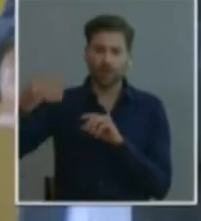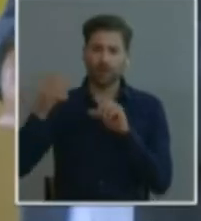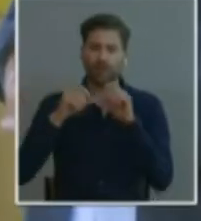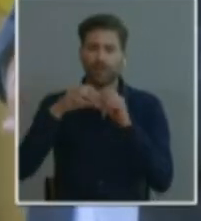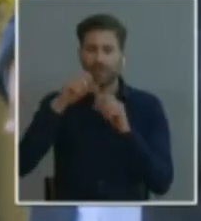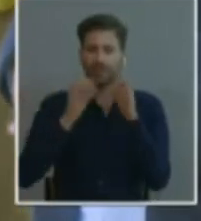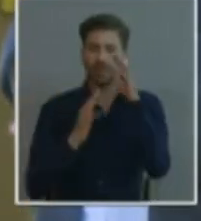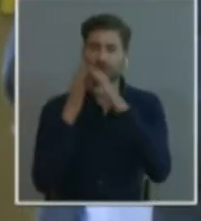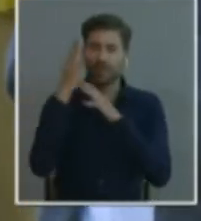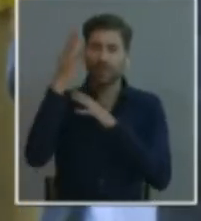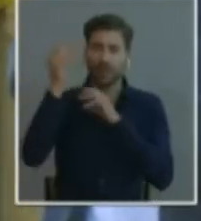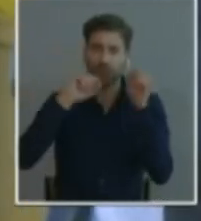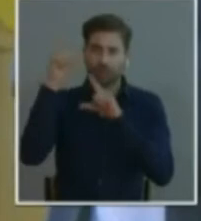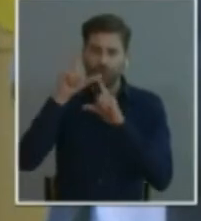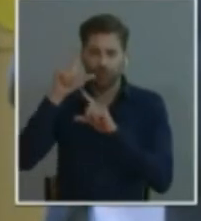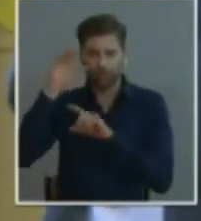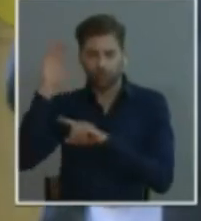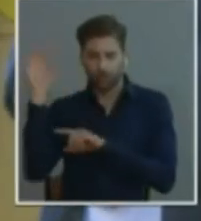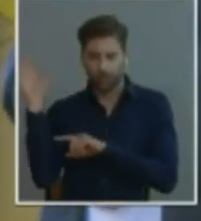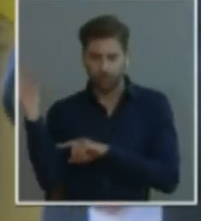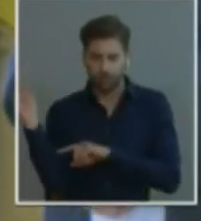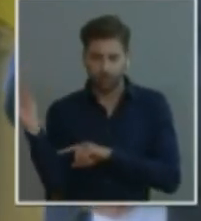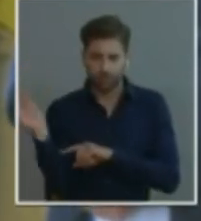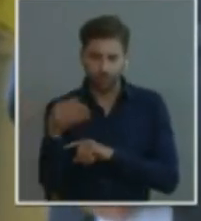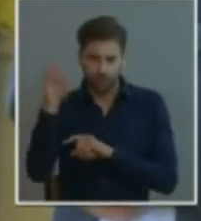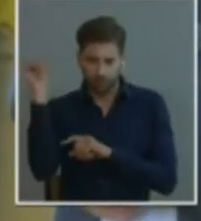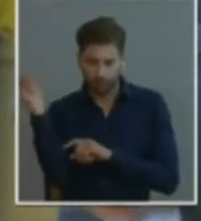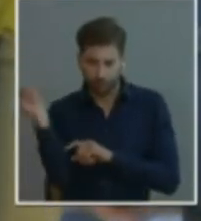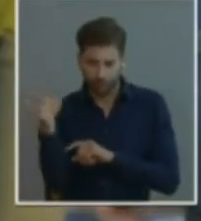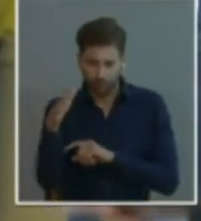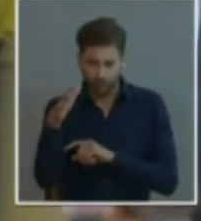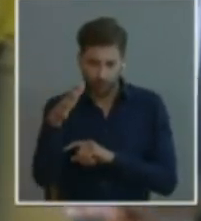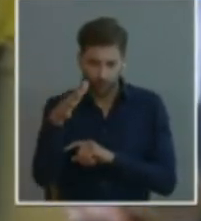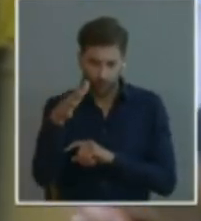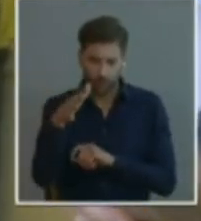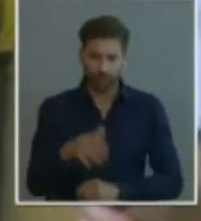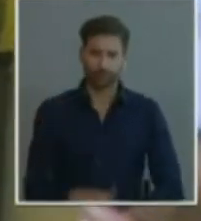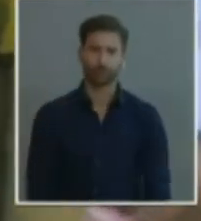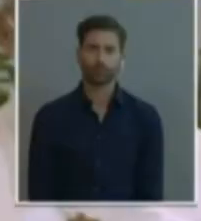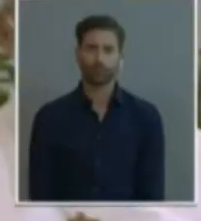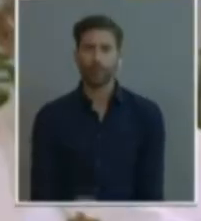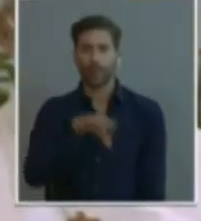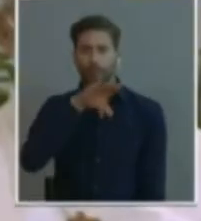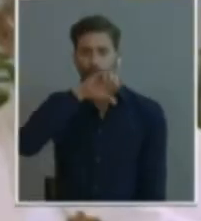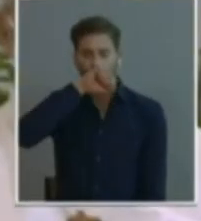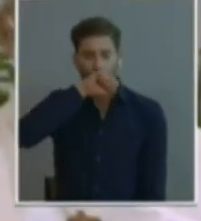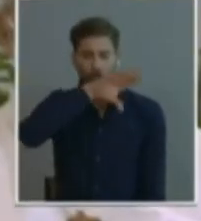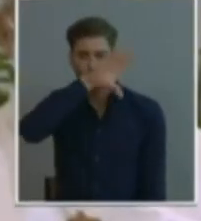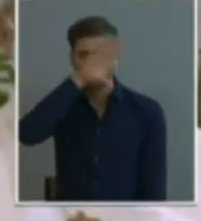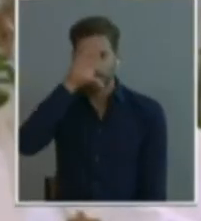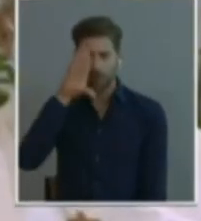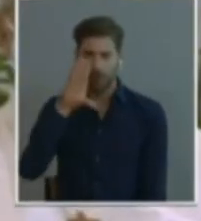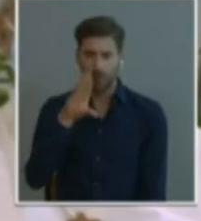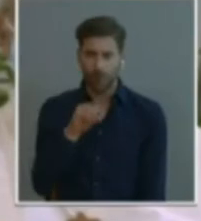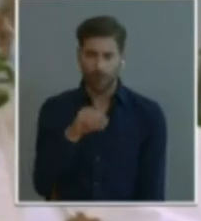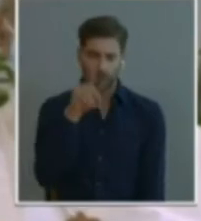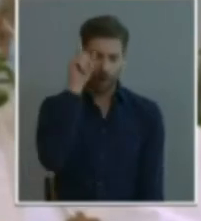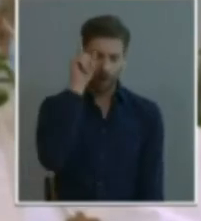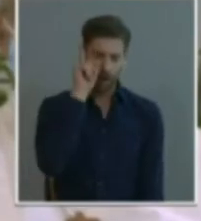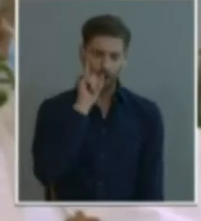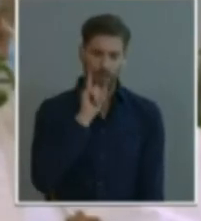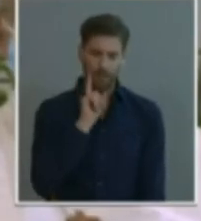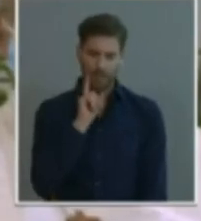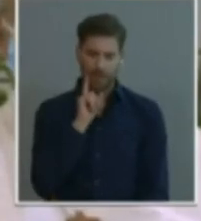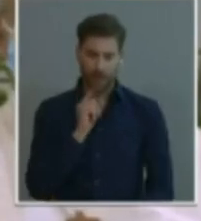do céu e lançou-as sobre a terra. O dragão colocou-se diante da mulher que estava